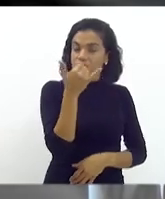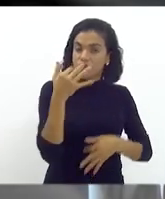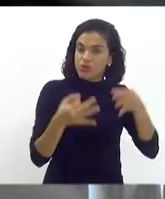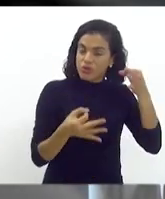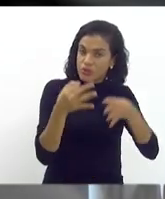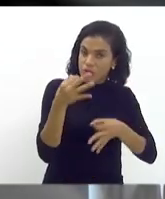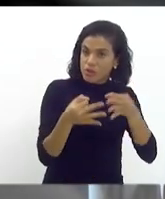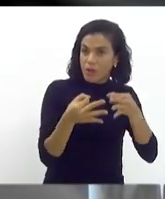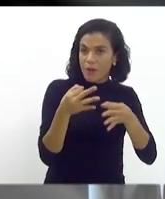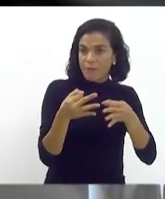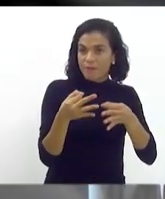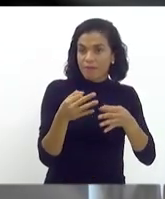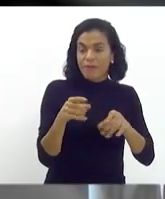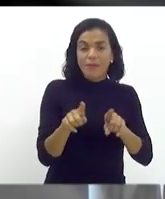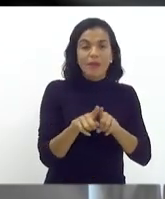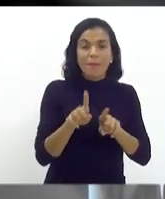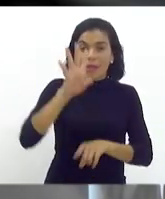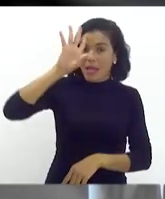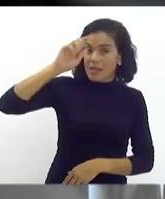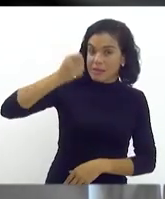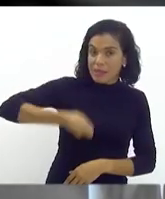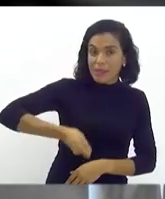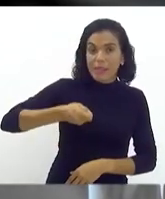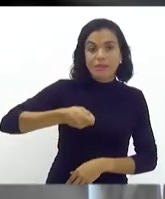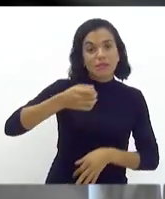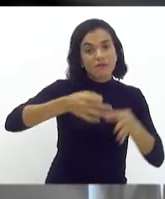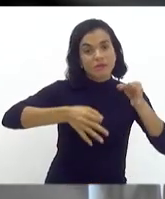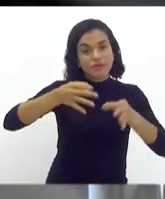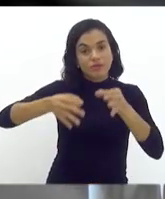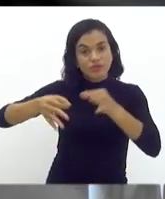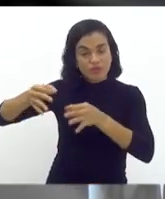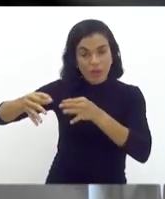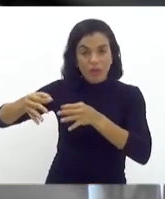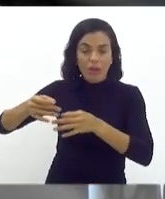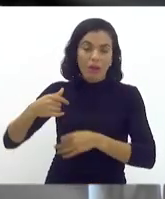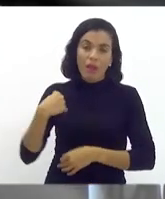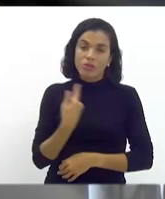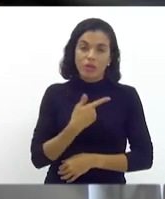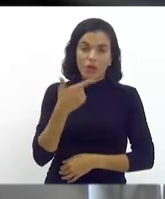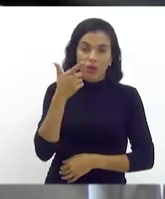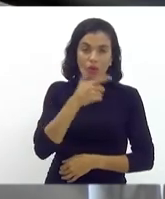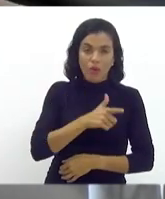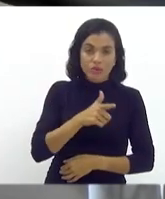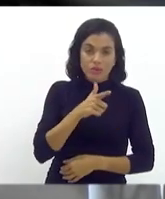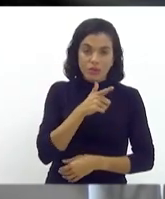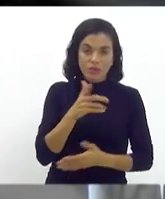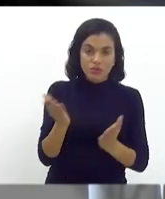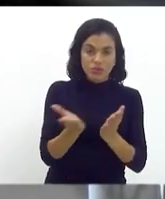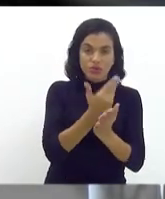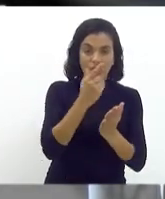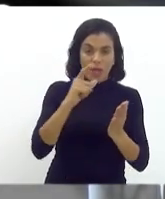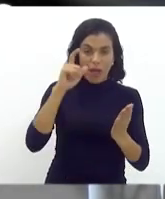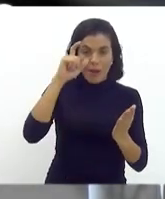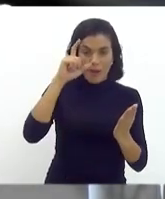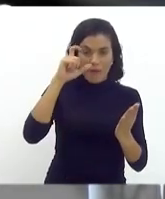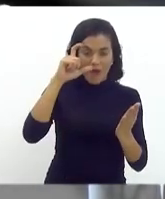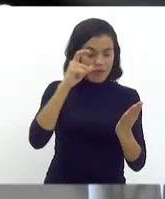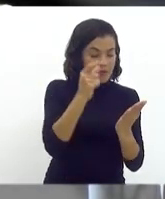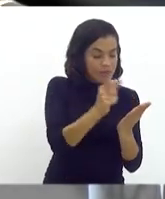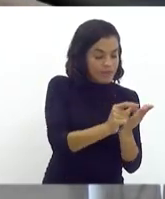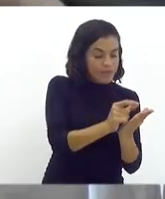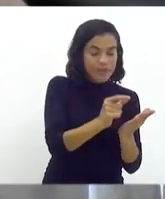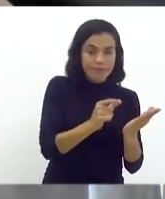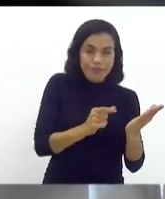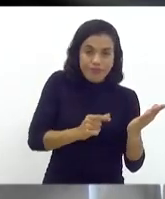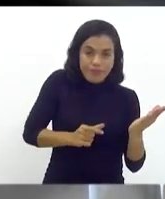sentença transitada em julgado né E nós tivemos dificuldade com a retirada do da imagem dessa pessoa do